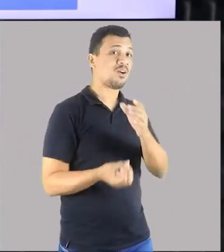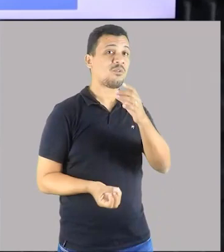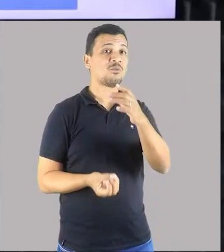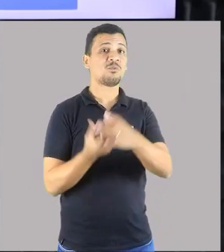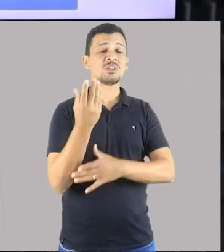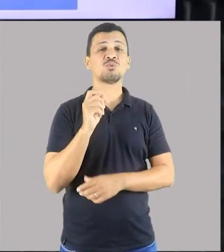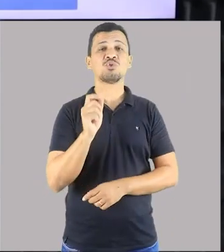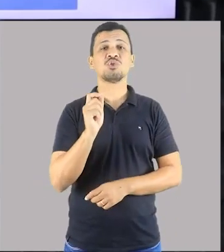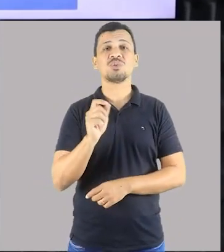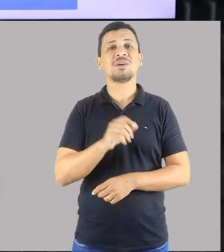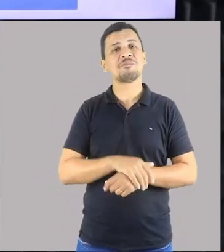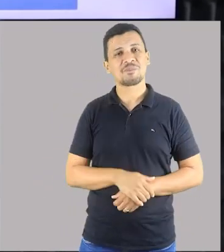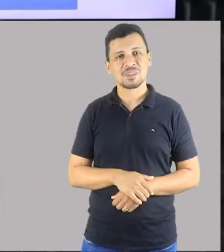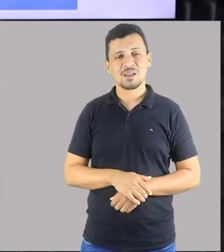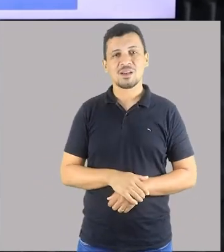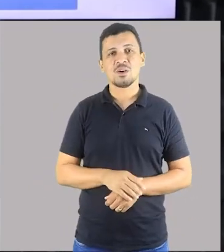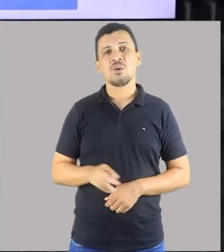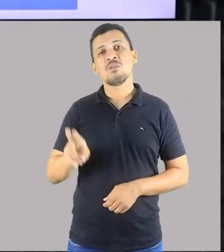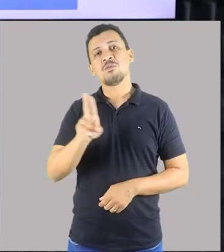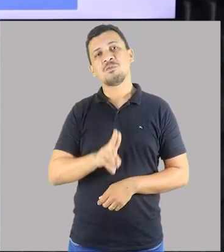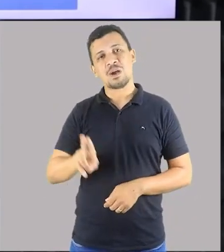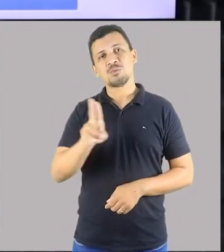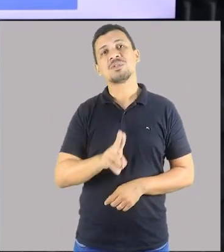na via que vai